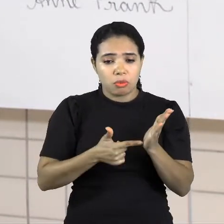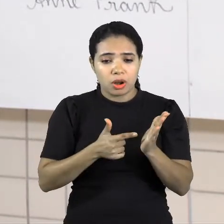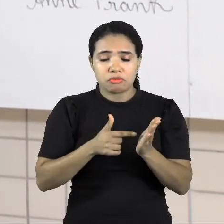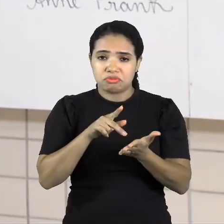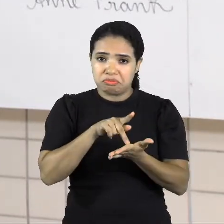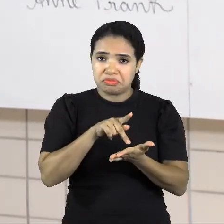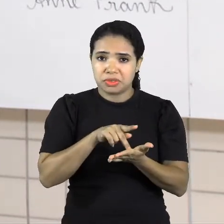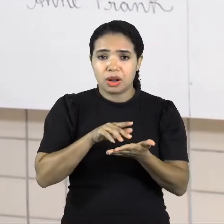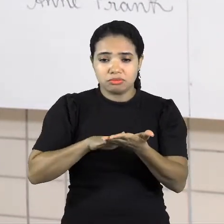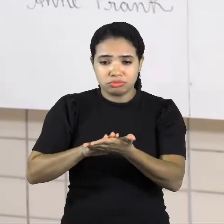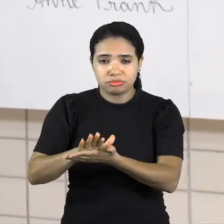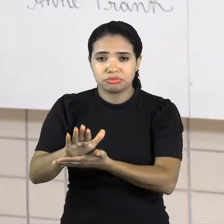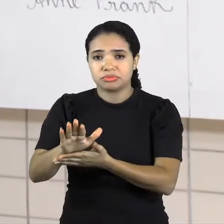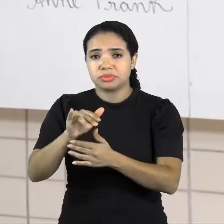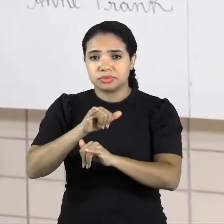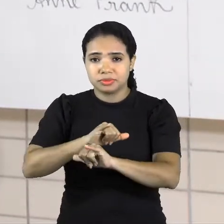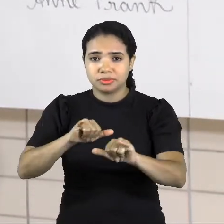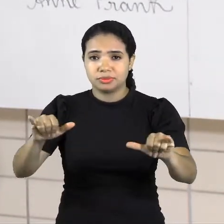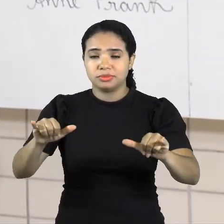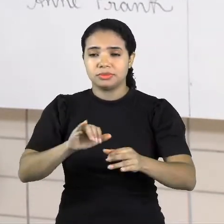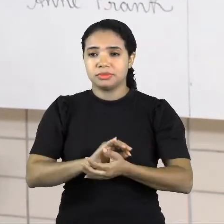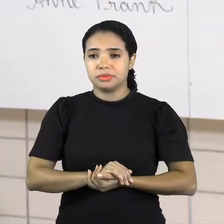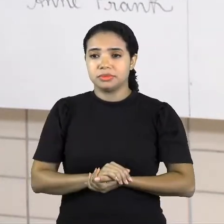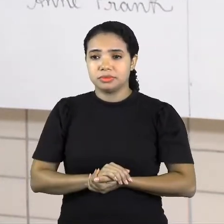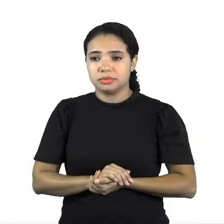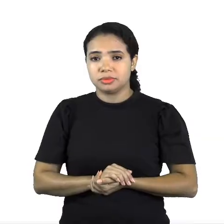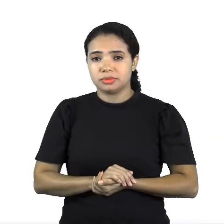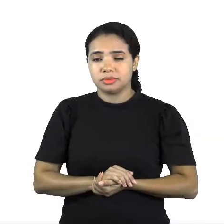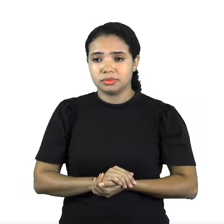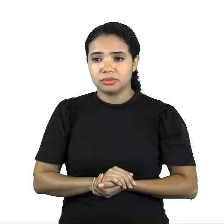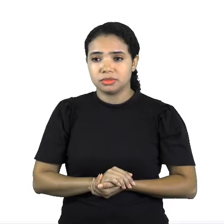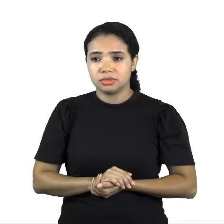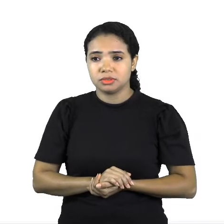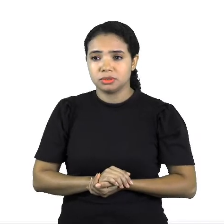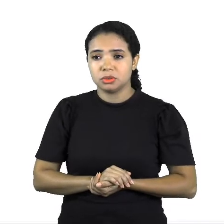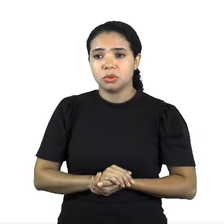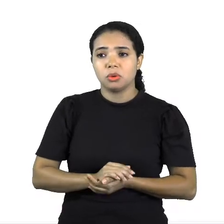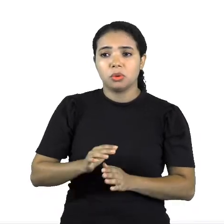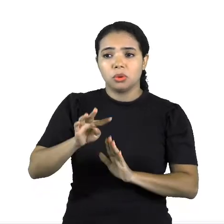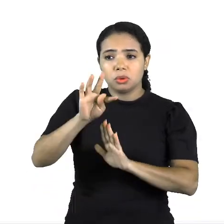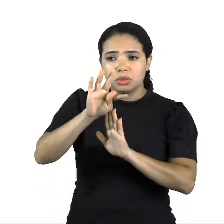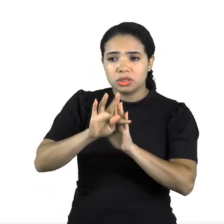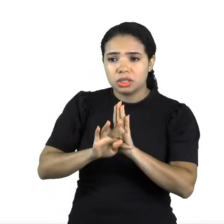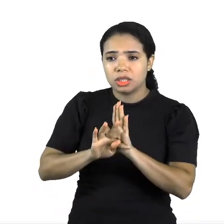publicou. Por seu forte teor teórico, humano e